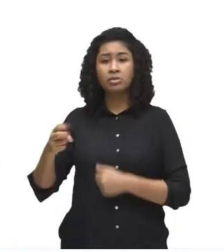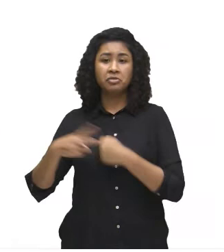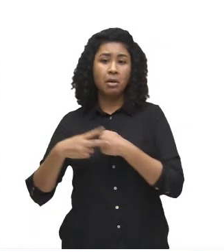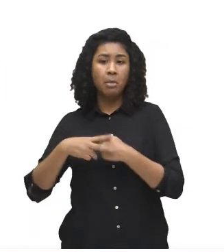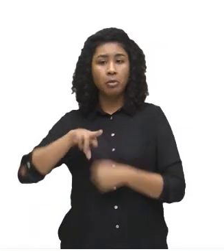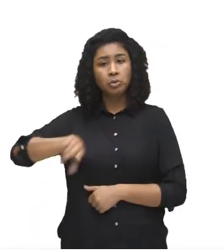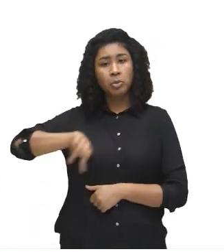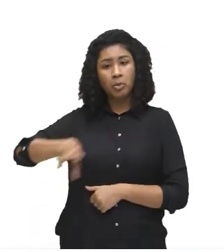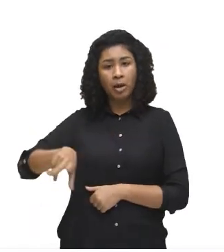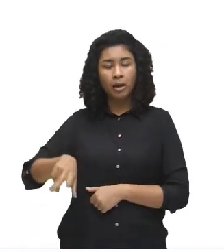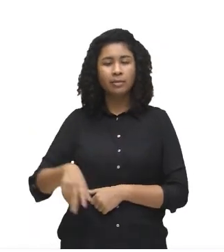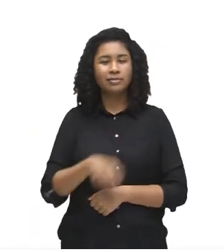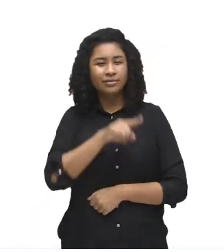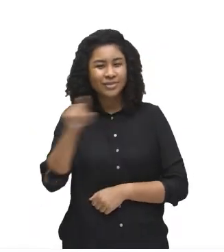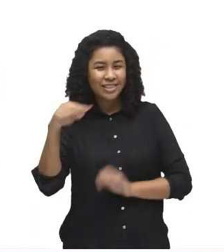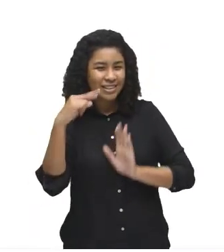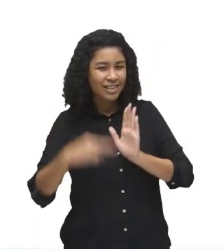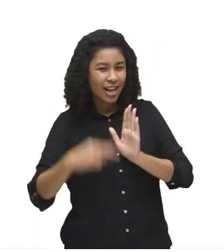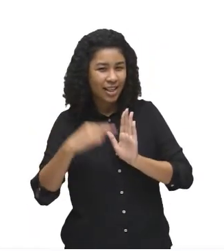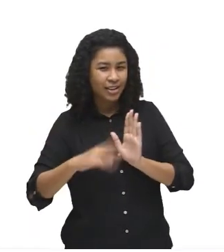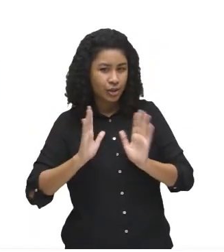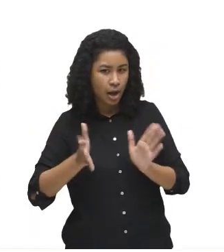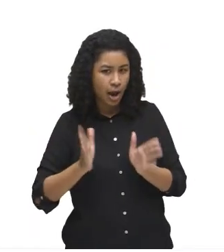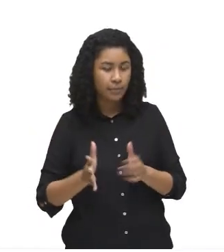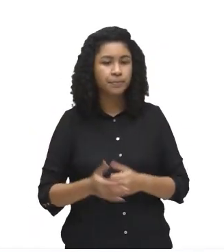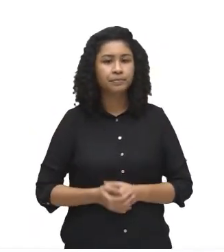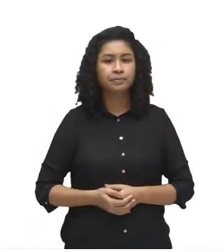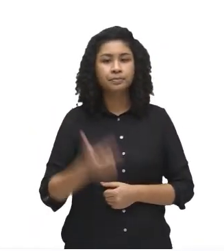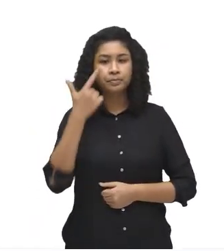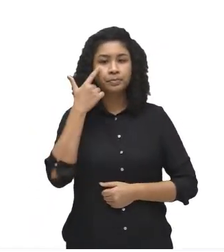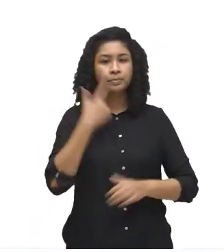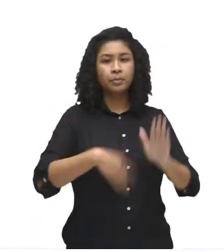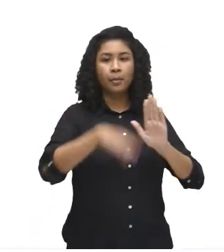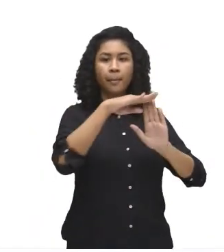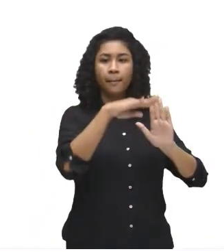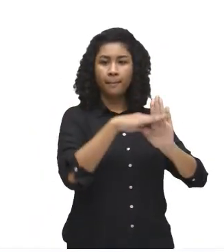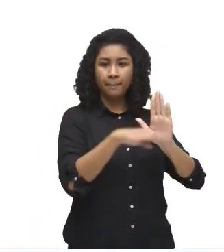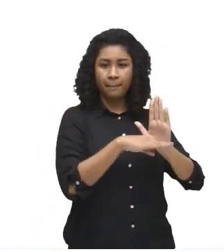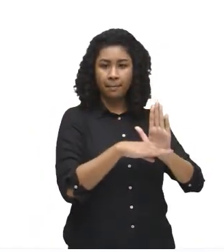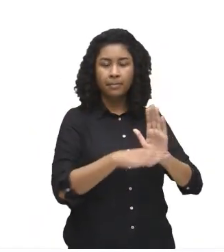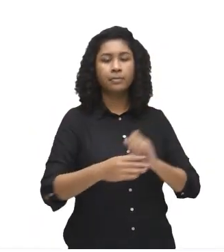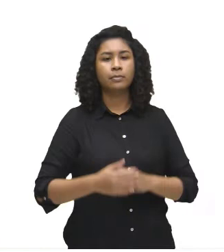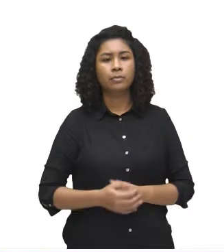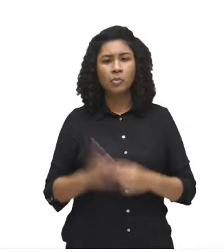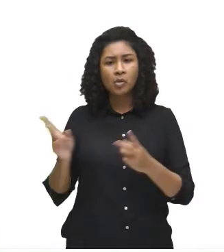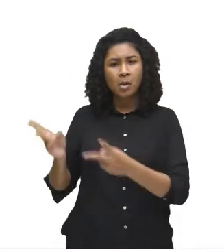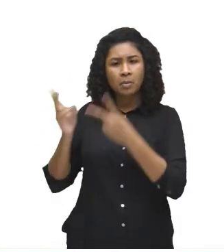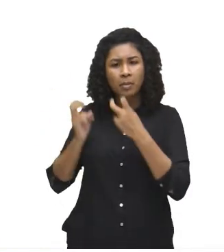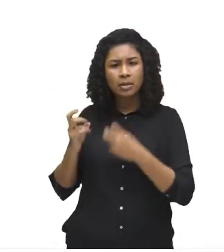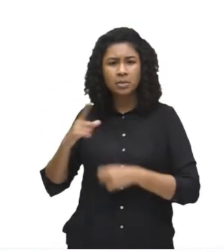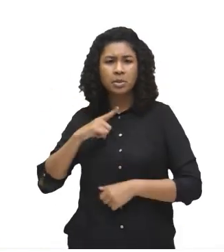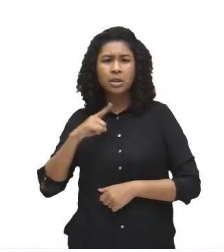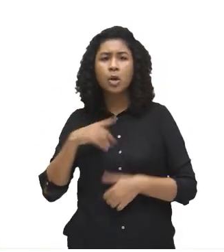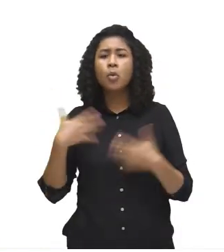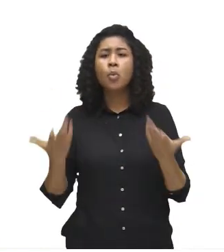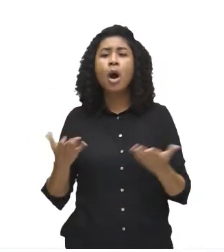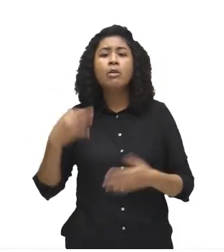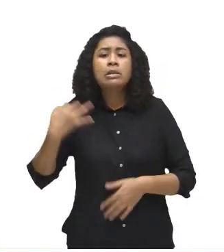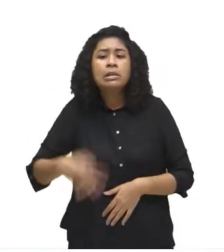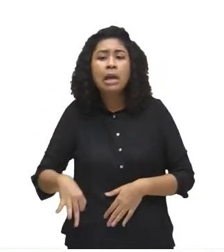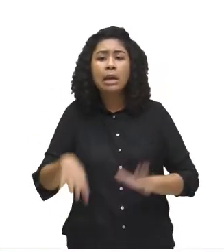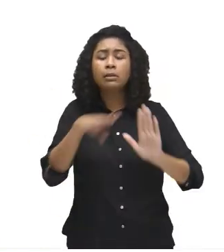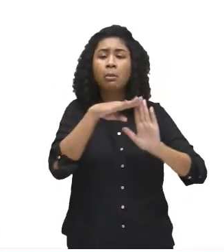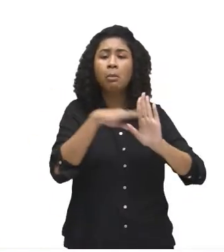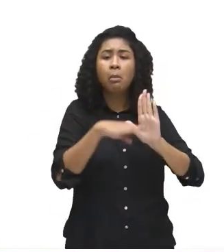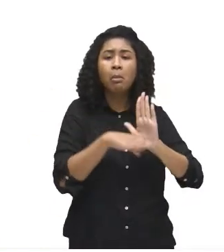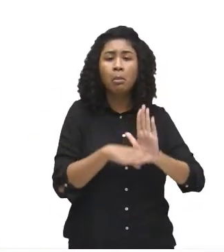pouquinho, não é isso? Vamos ver então as alternativas? Olha aí, olha, você vai observar, a linguagem verbal é a linguagem não verbal, é a mista